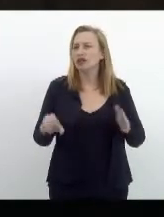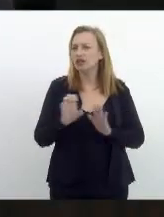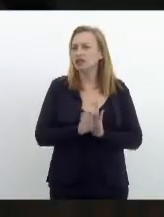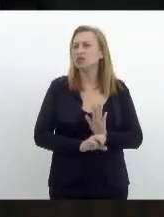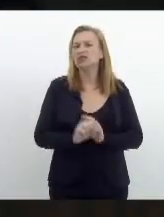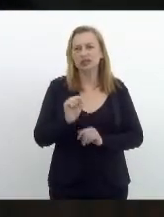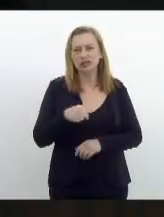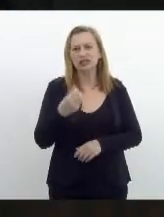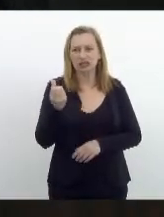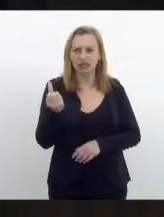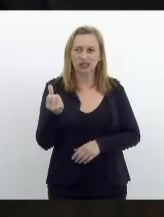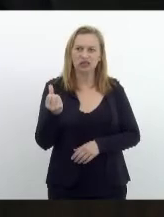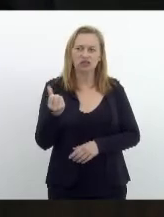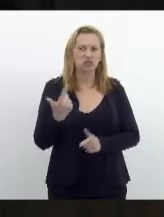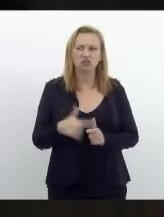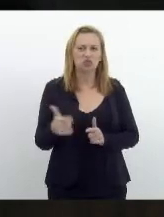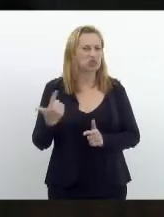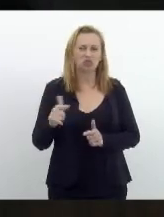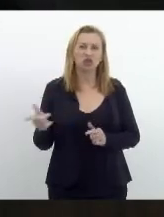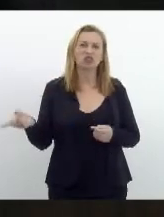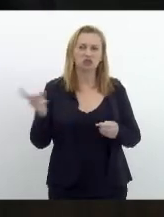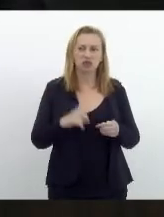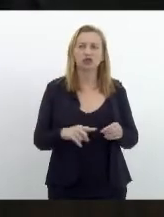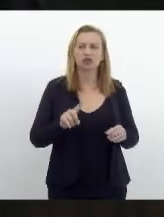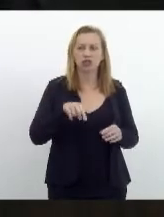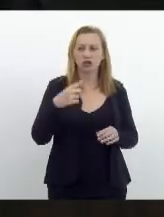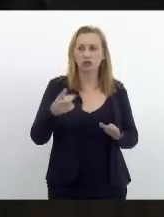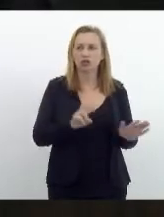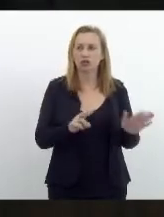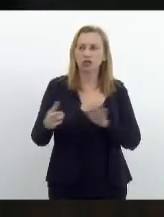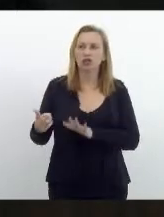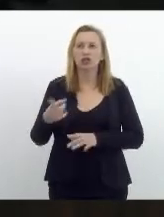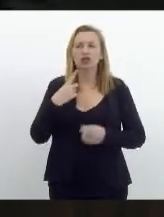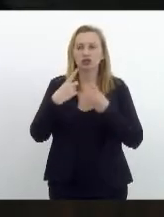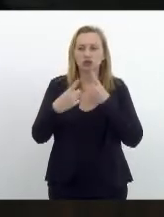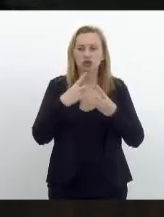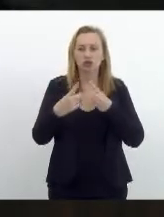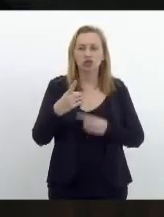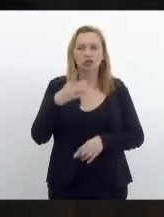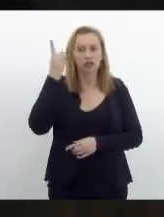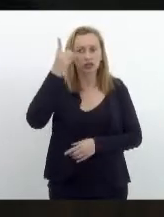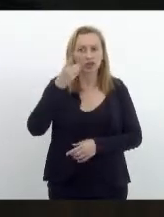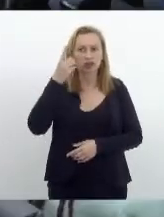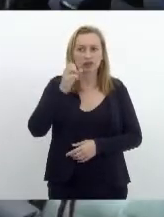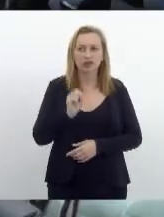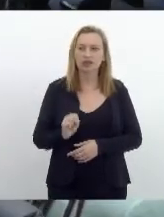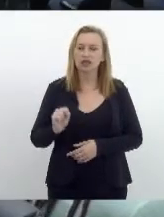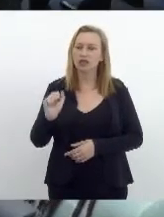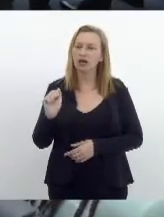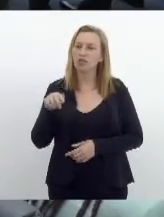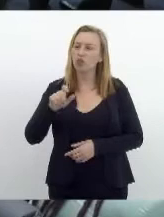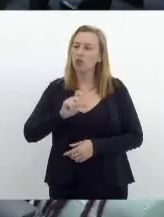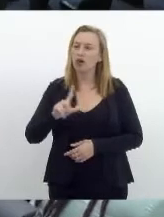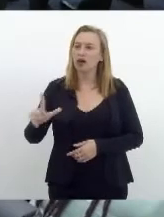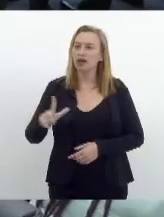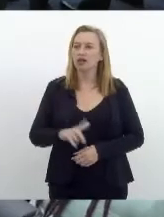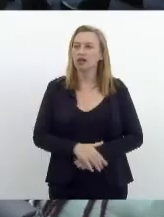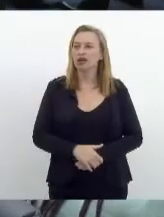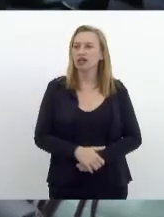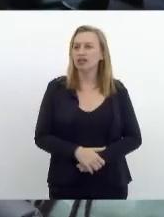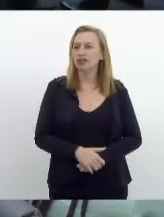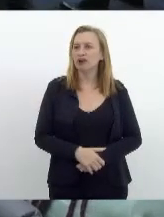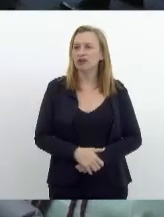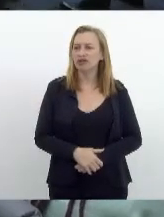Tem, 6. Não tem problema, volta semana que vem. Para discutir o deputado Samuel, tranquilo. Deputado Samuel Malafaia.